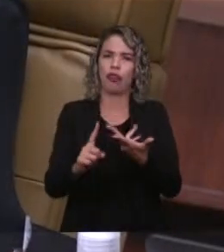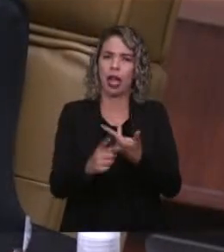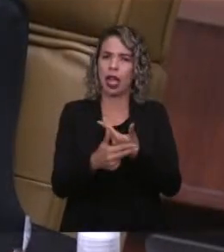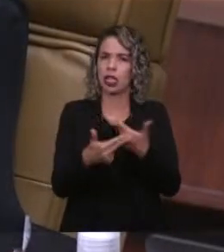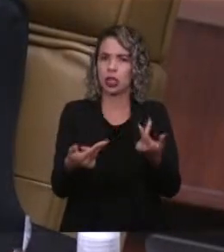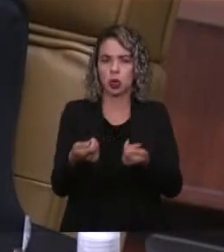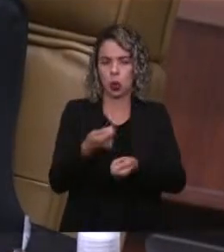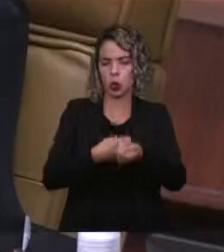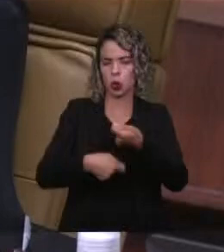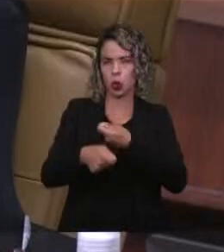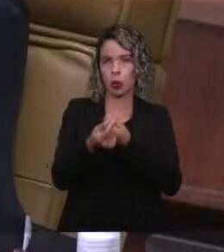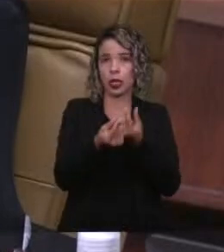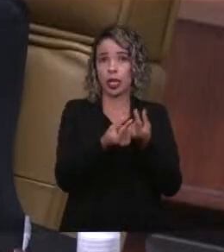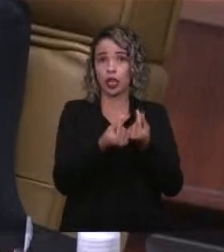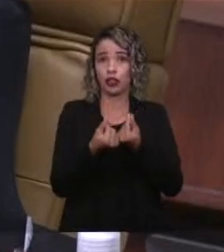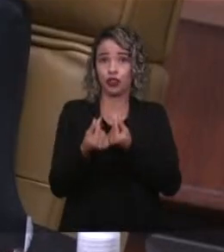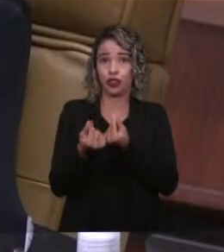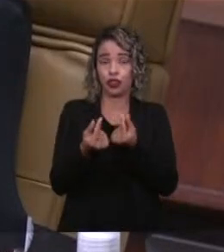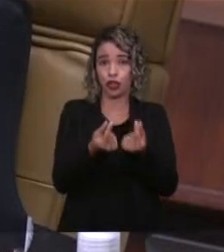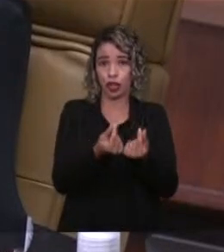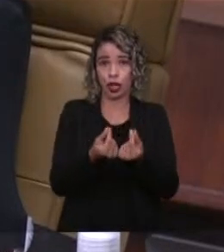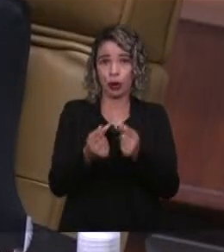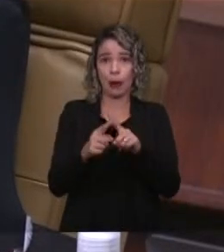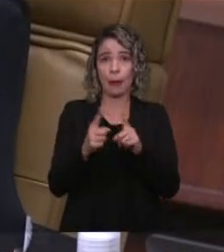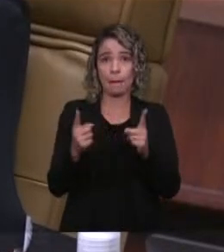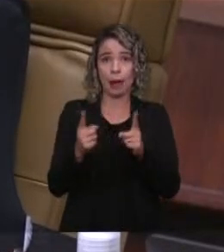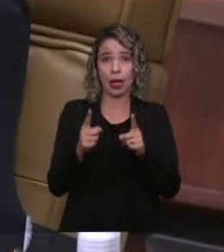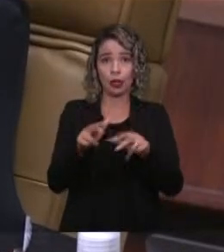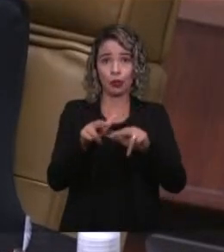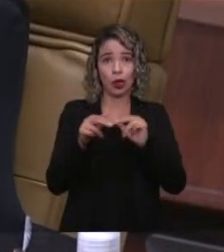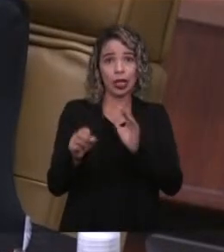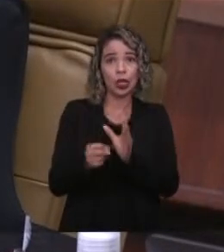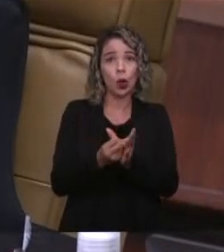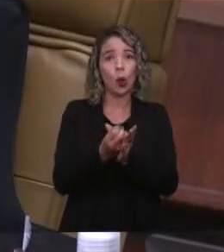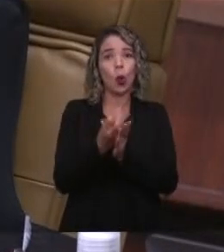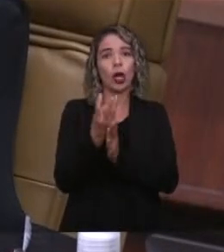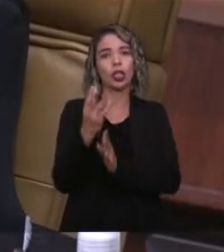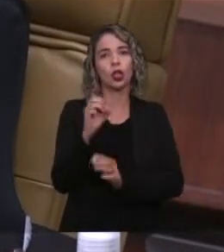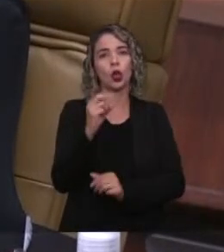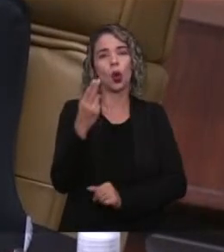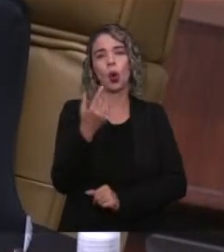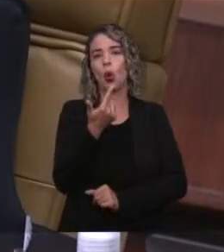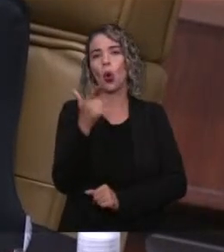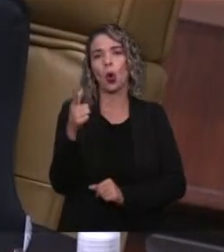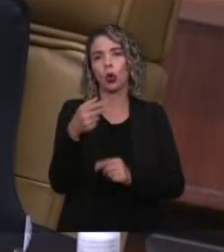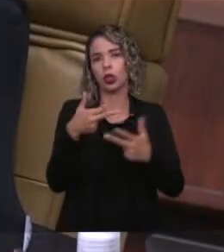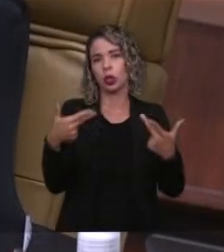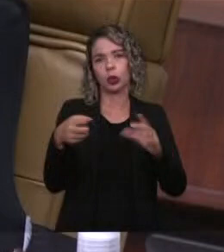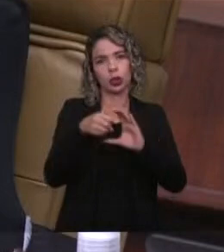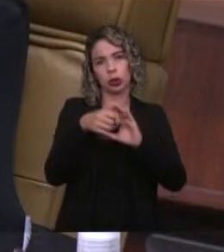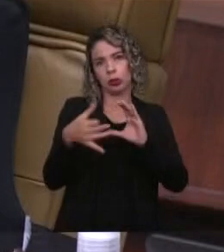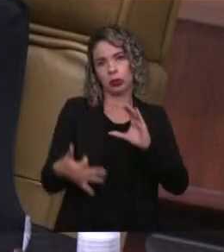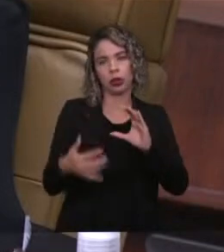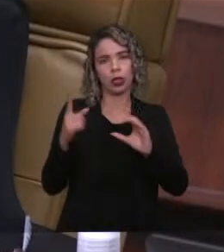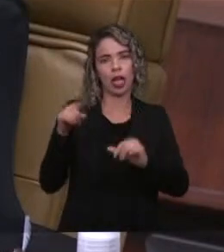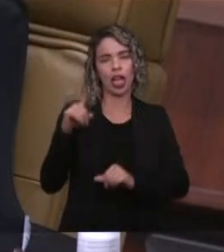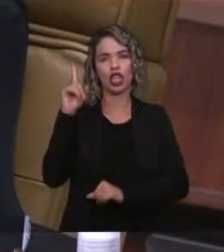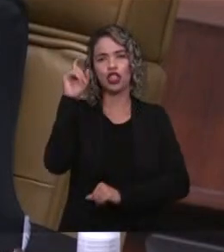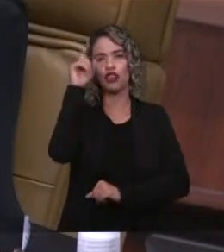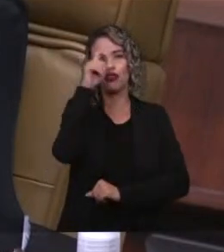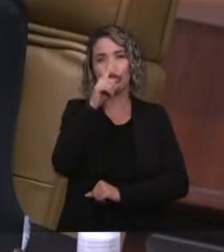operações comerciais ou financeiras que, por sua quantidade ou por outros caracteres qualitativos, dificultam